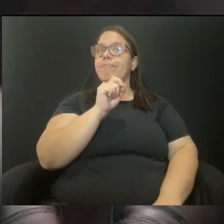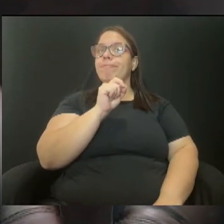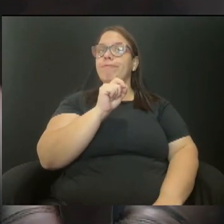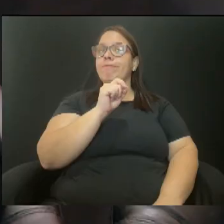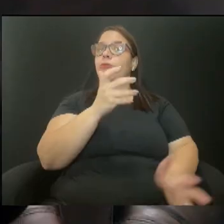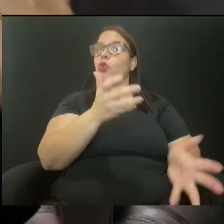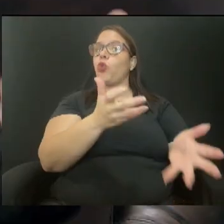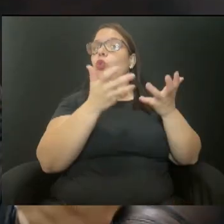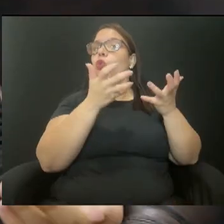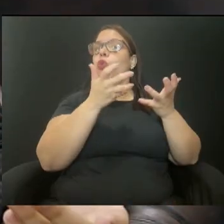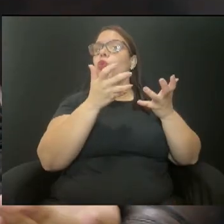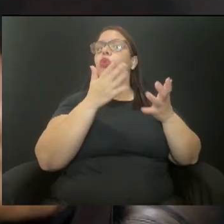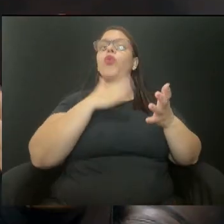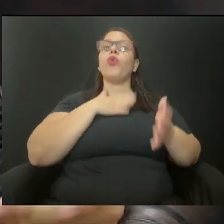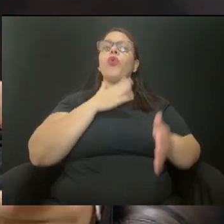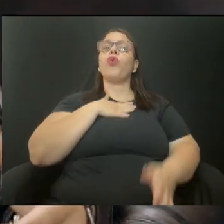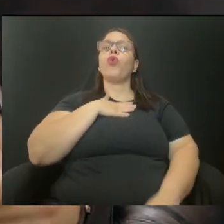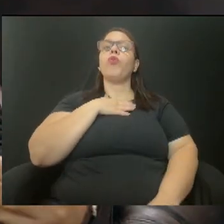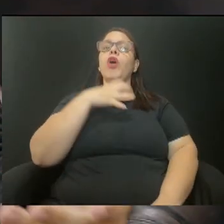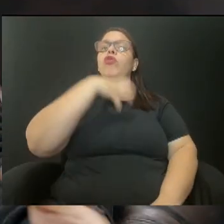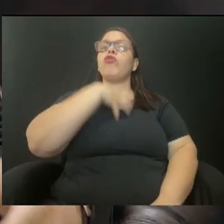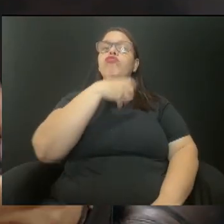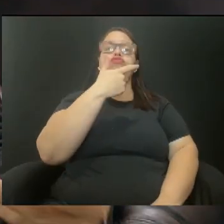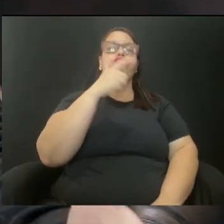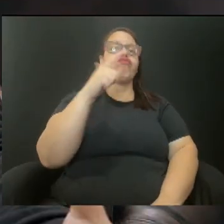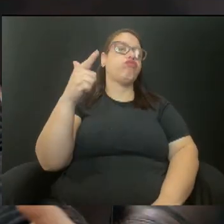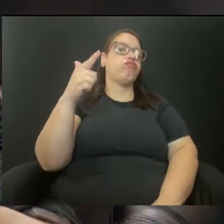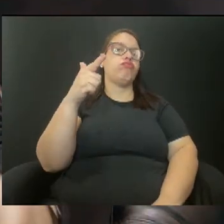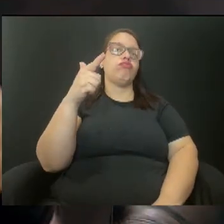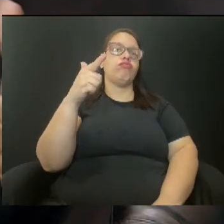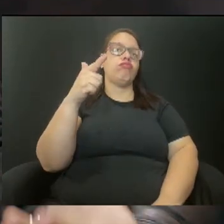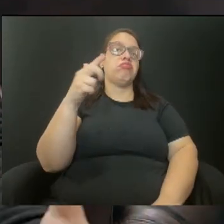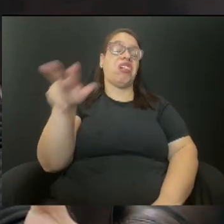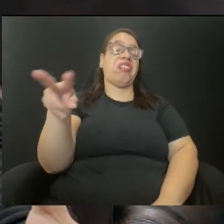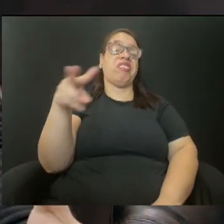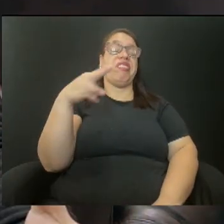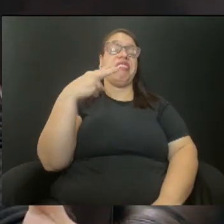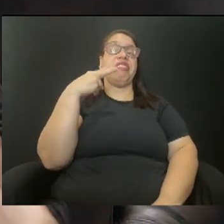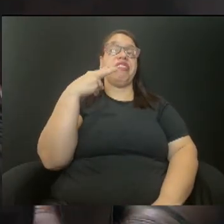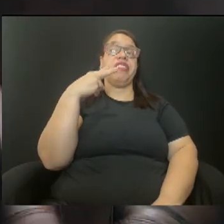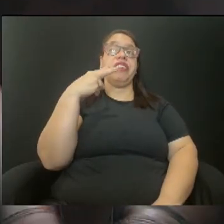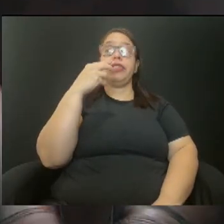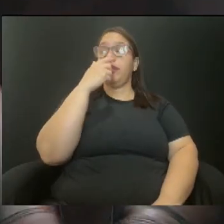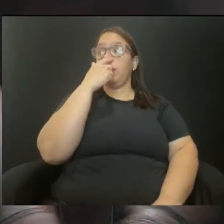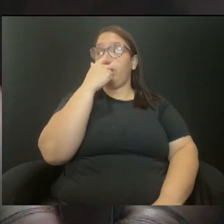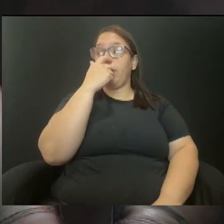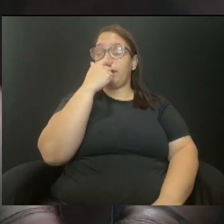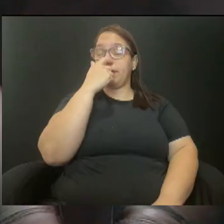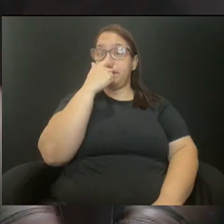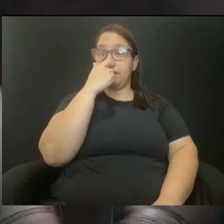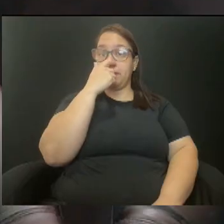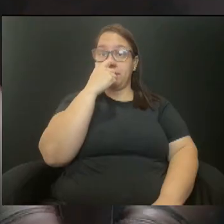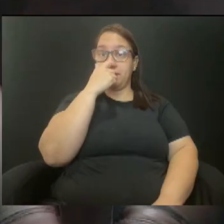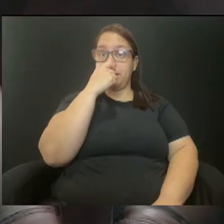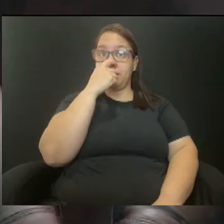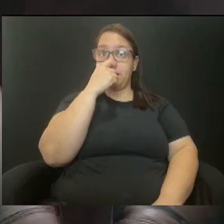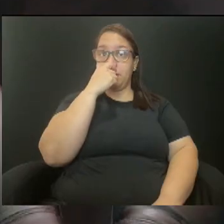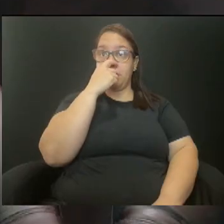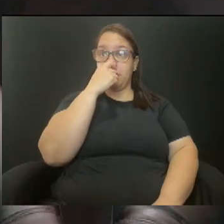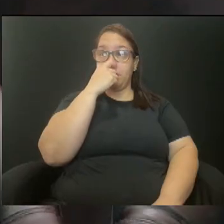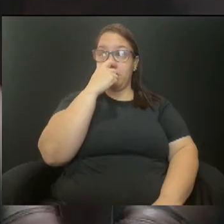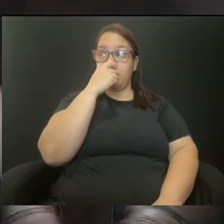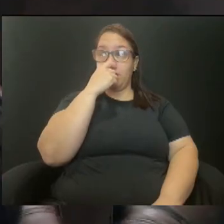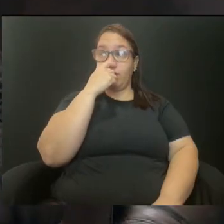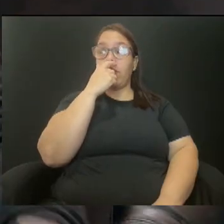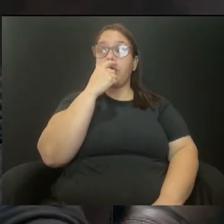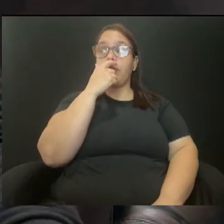forma, não ter o outro me olhando, impondo regras, me frustrando. a pessoa quer viver sempre do prazer.